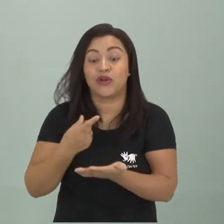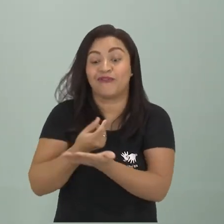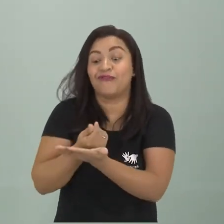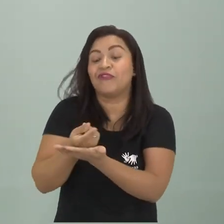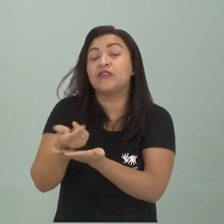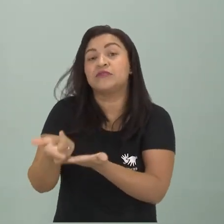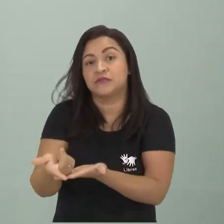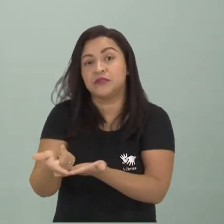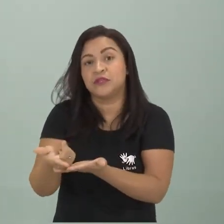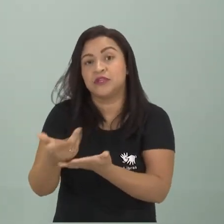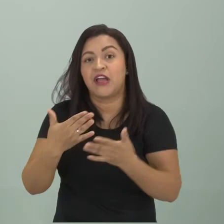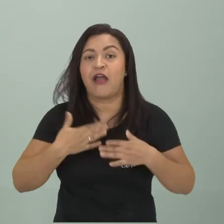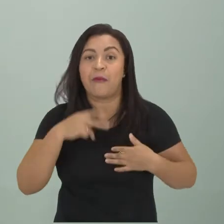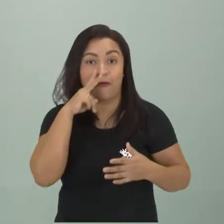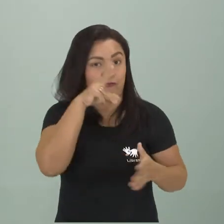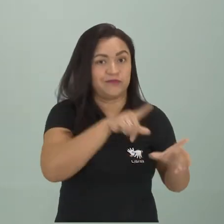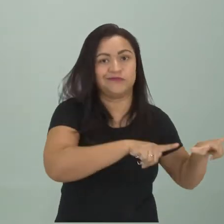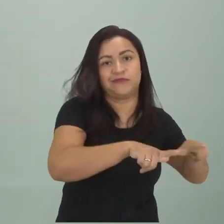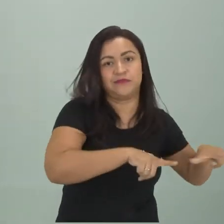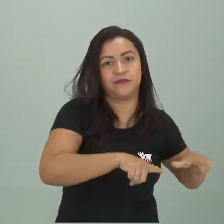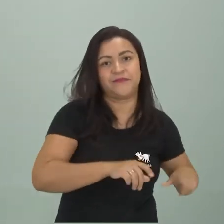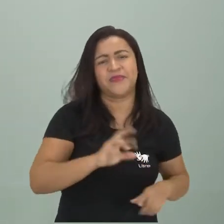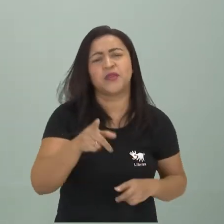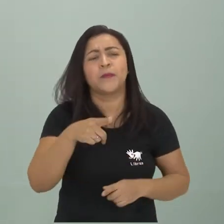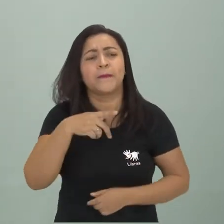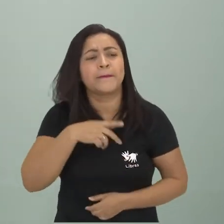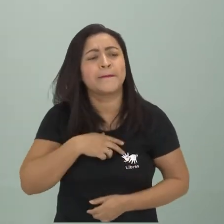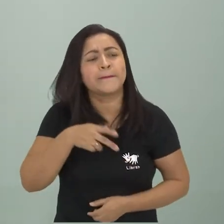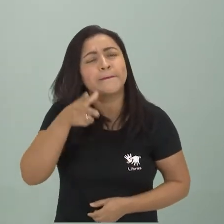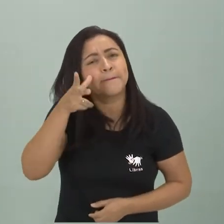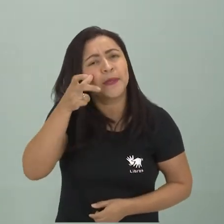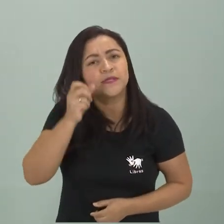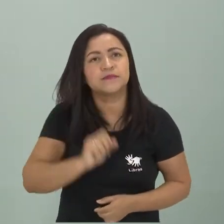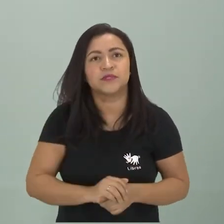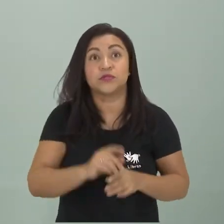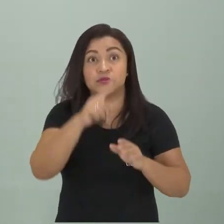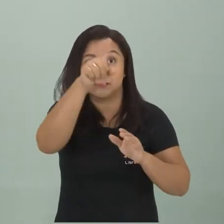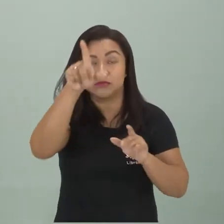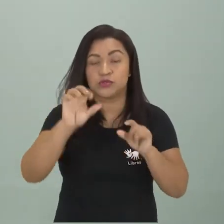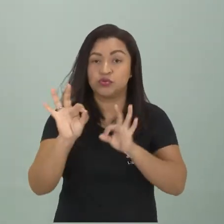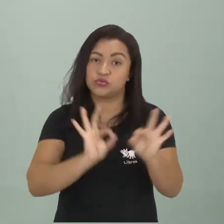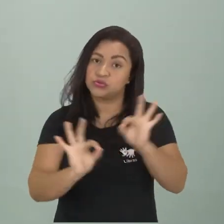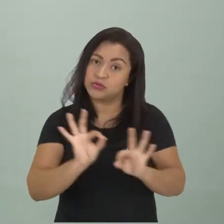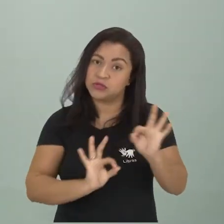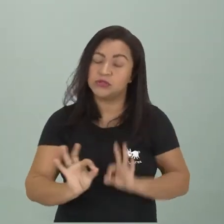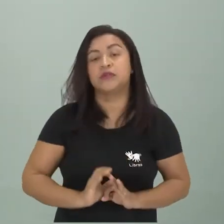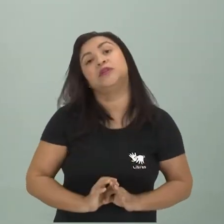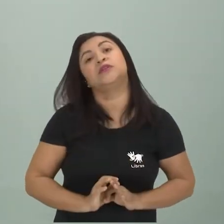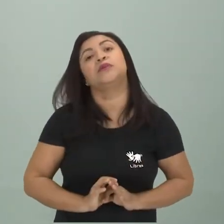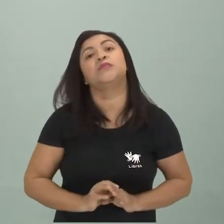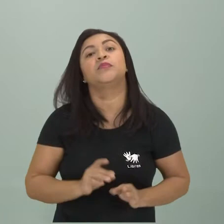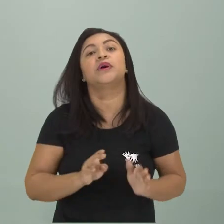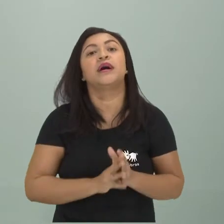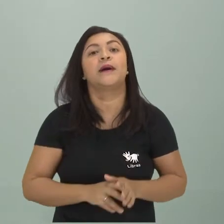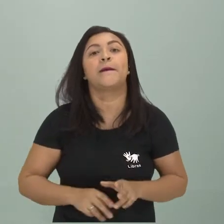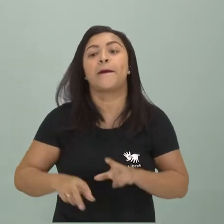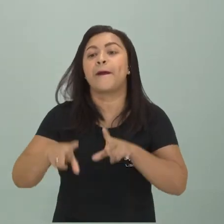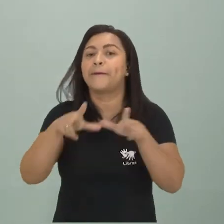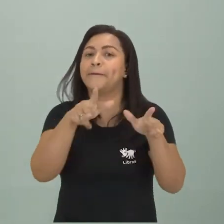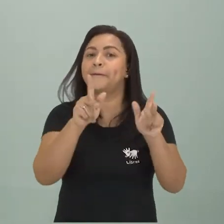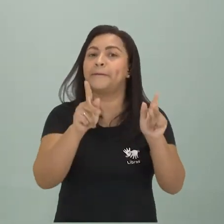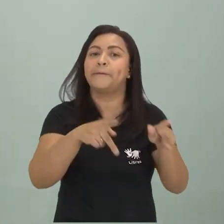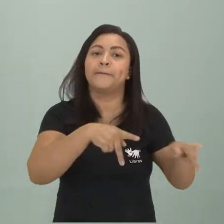de trabalhar. Então percebam, nós temos aí no nosso organograma, no tracinho verde, proletariado.